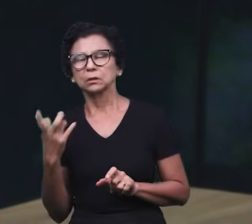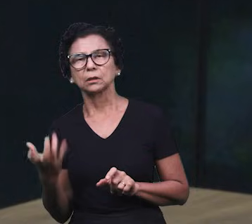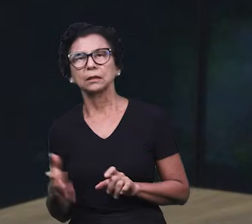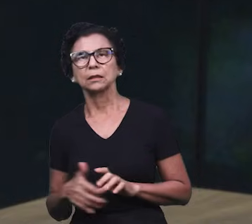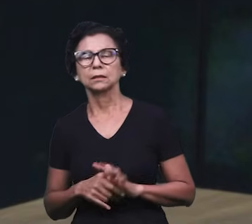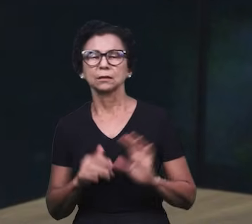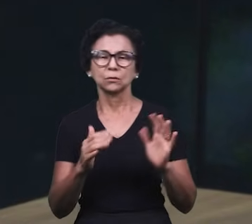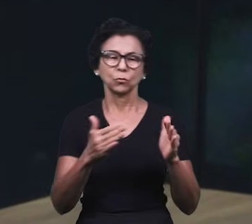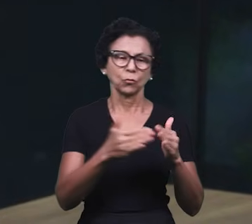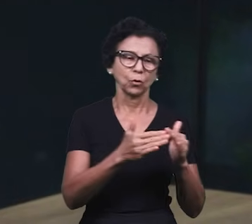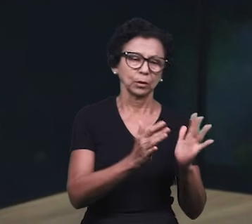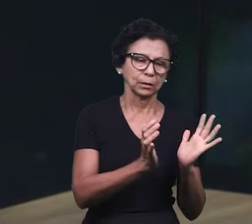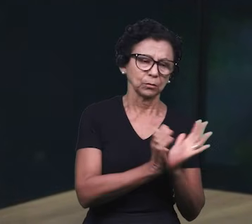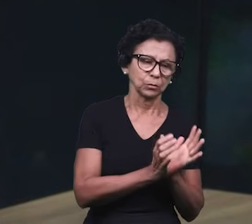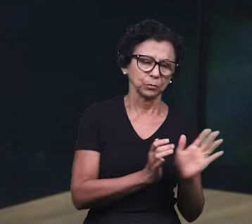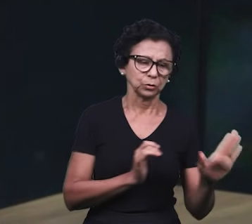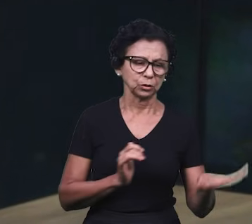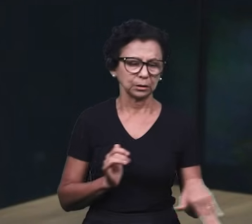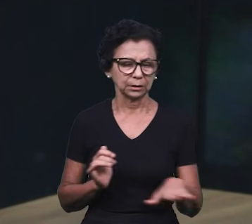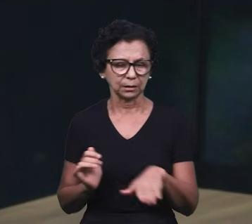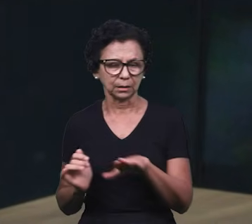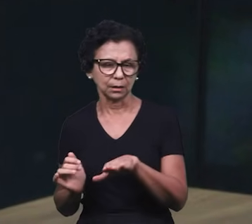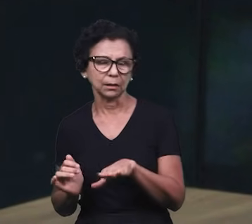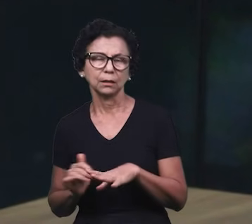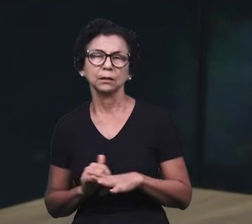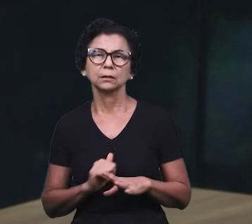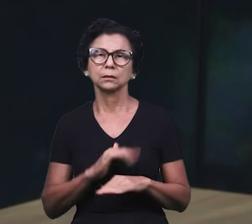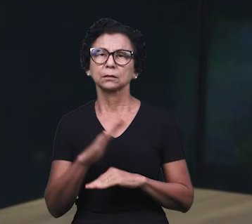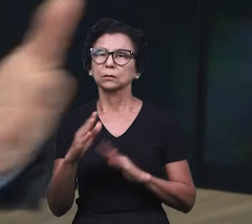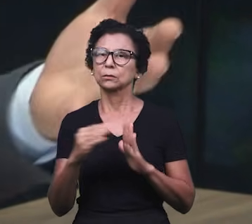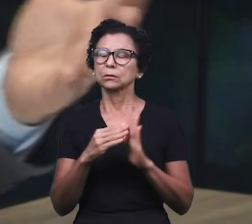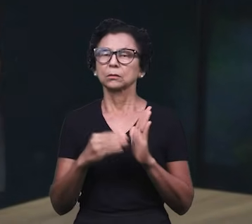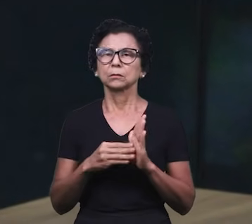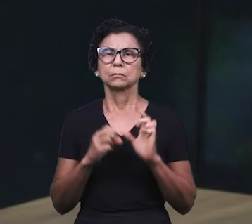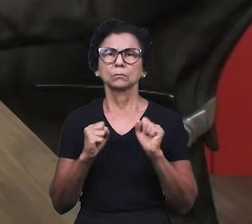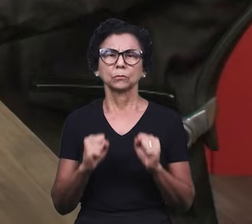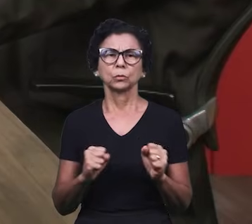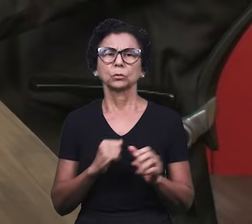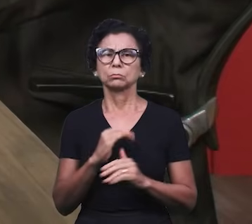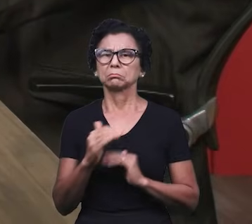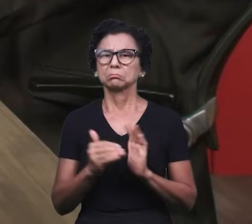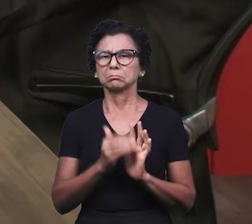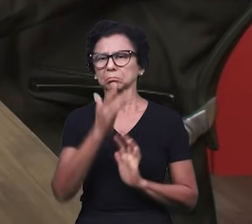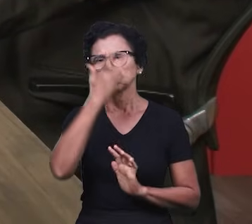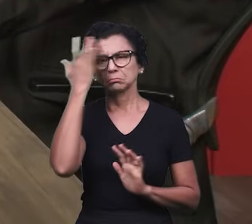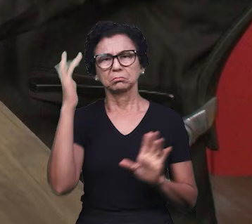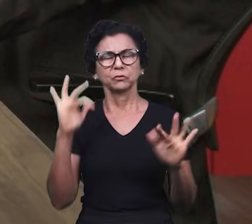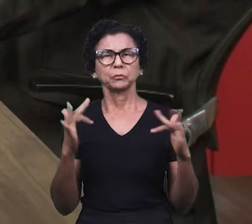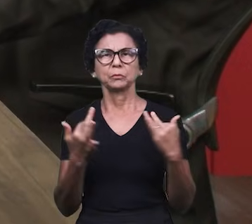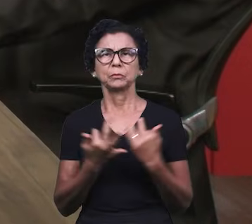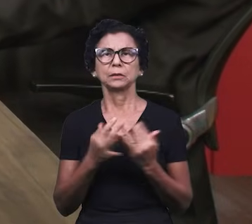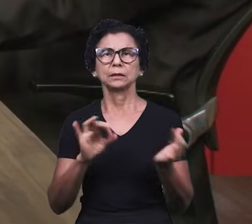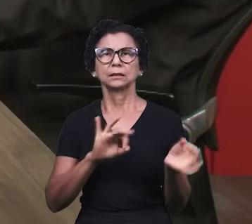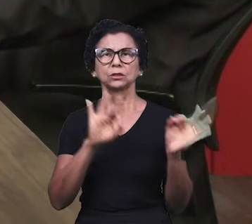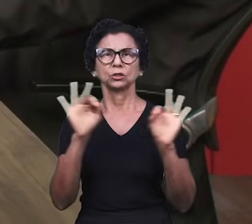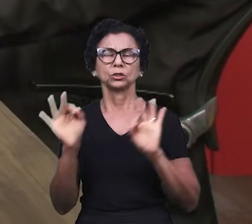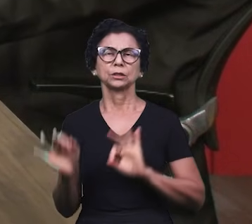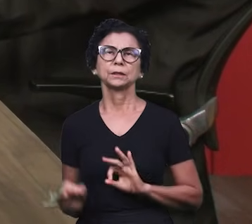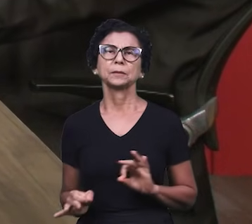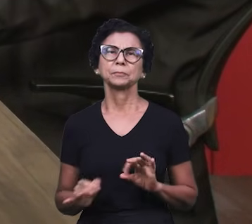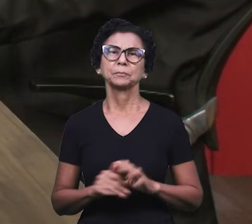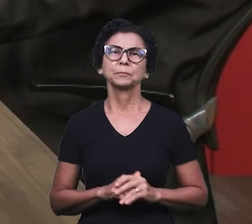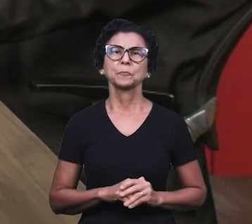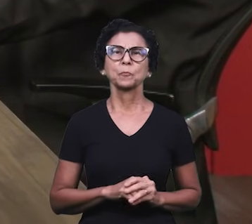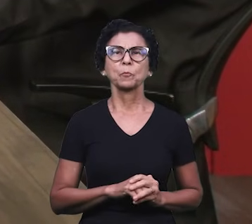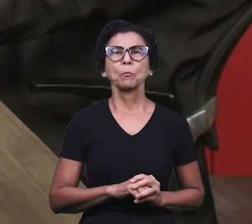para as crianças, mas todo o conteúdo ele é para toda a família. Como o pastor Ian falou, né, que as famílias que